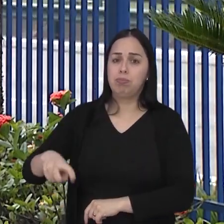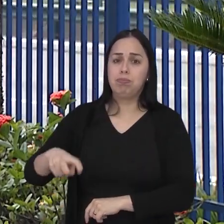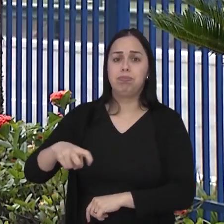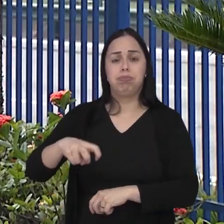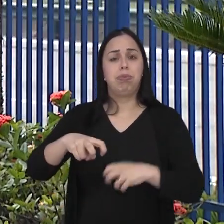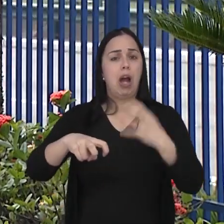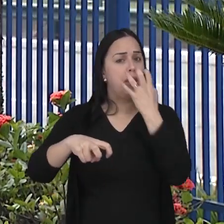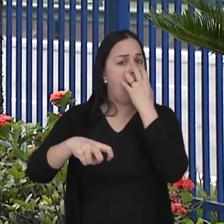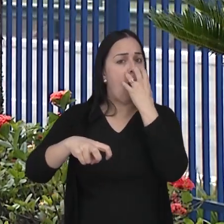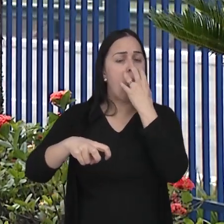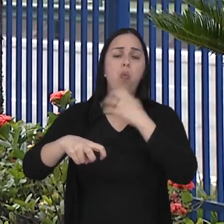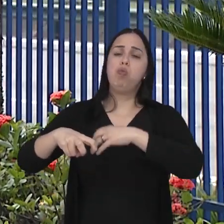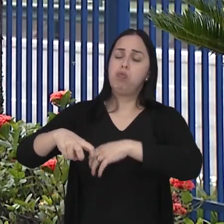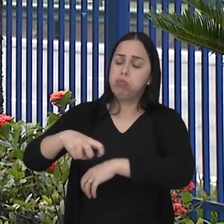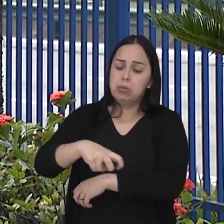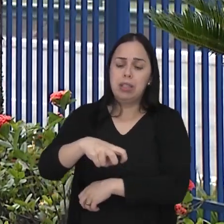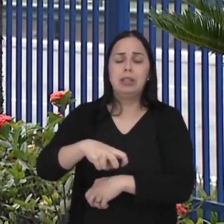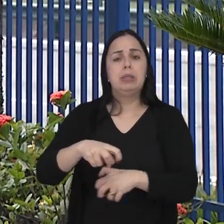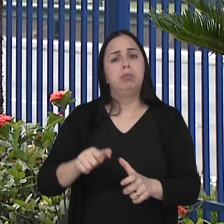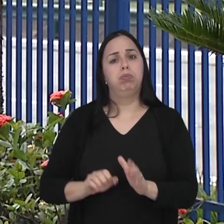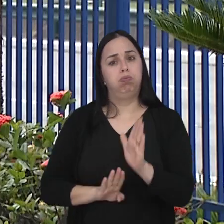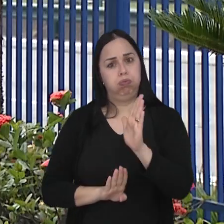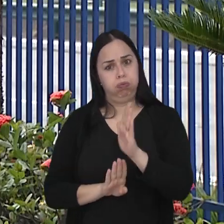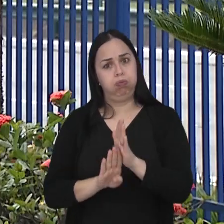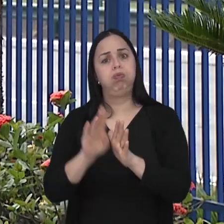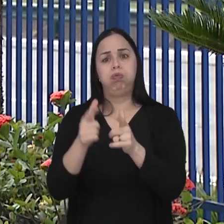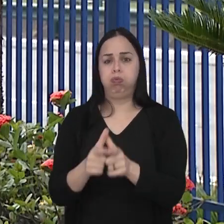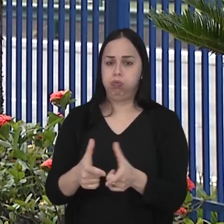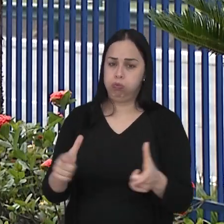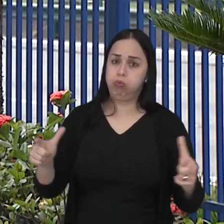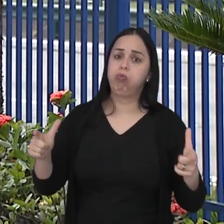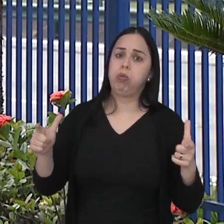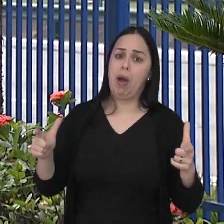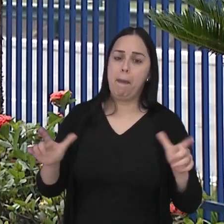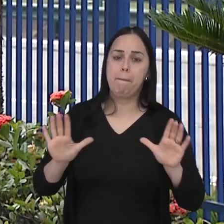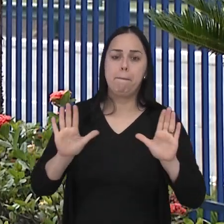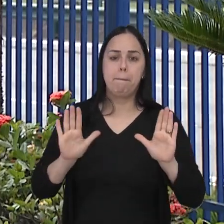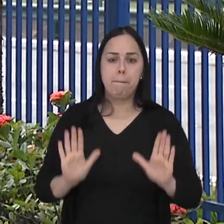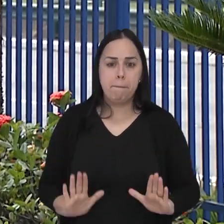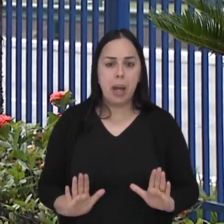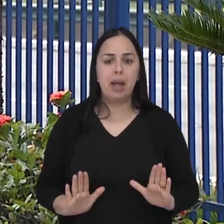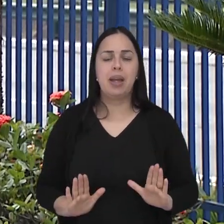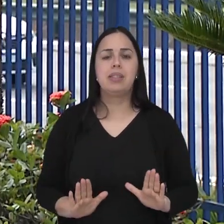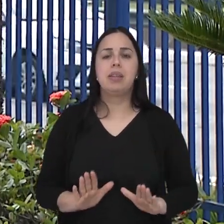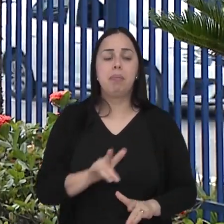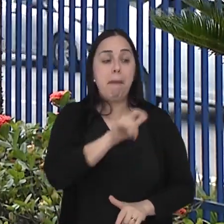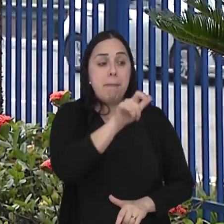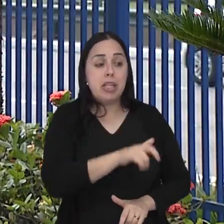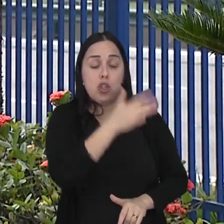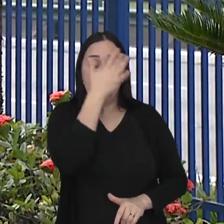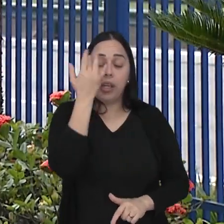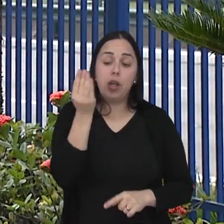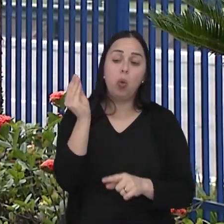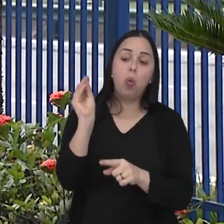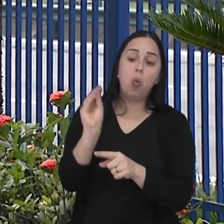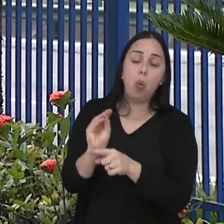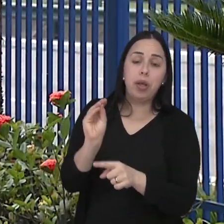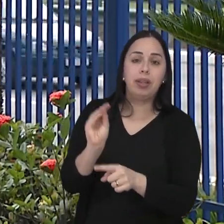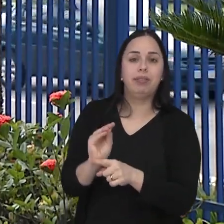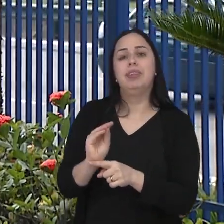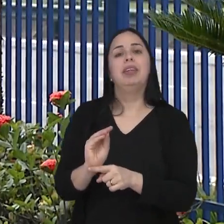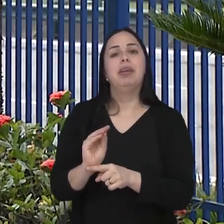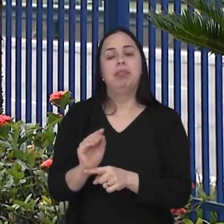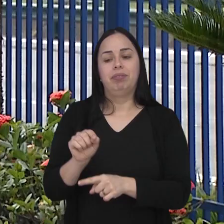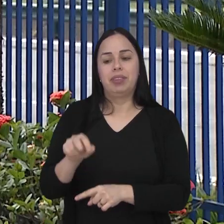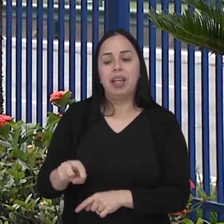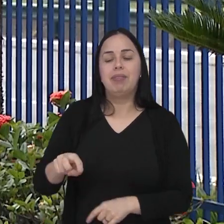cada vez mais crescendo, isso é um problema recorrente, infelizmente, mas tendo alguém que cuide ali deles,